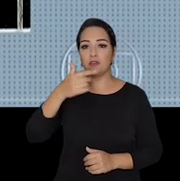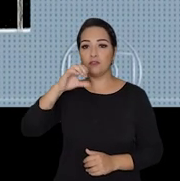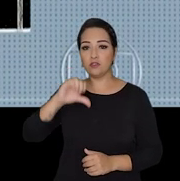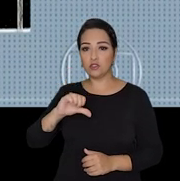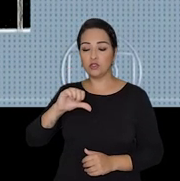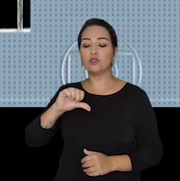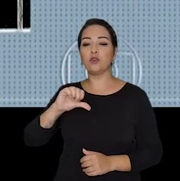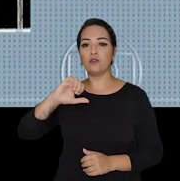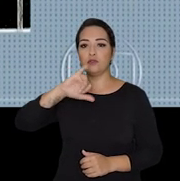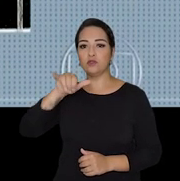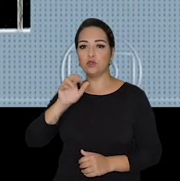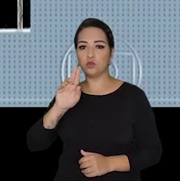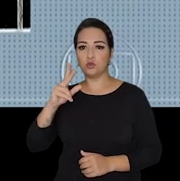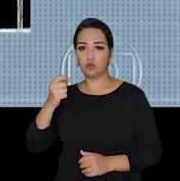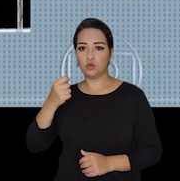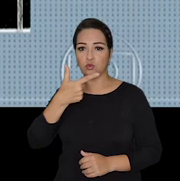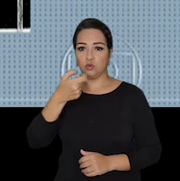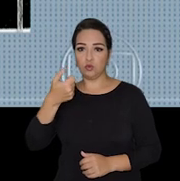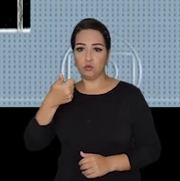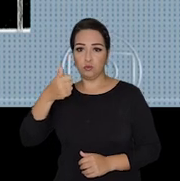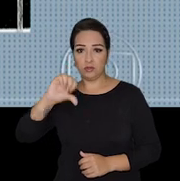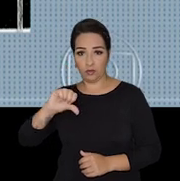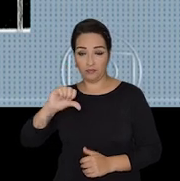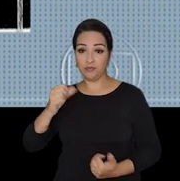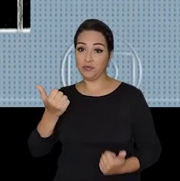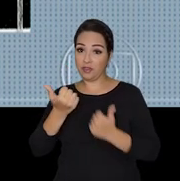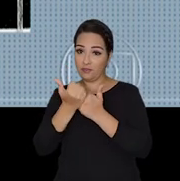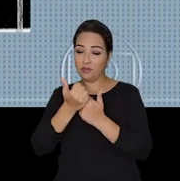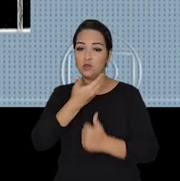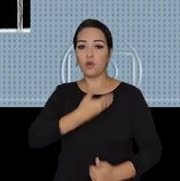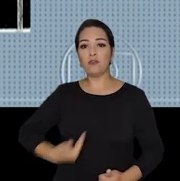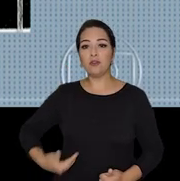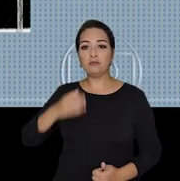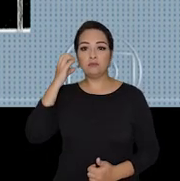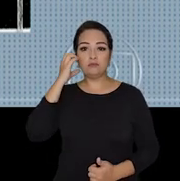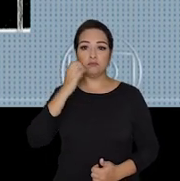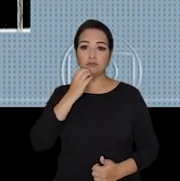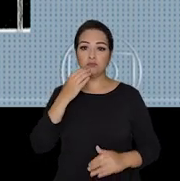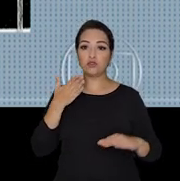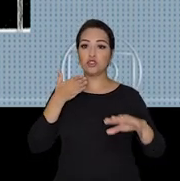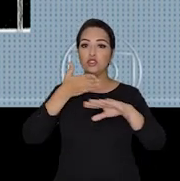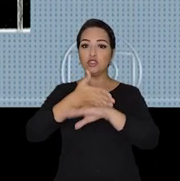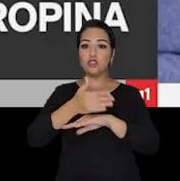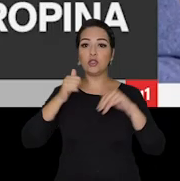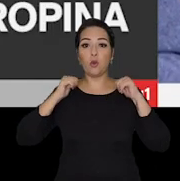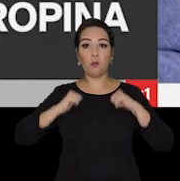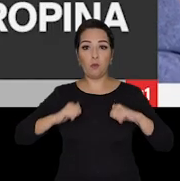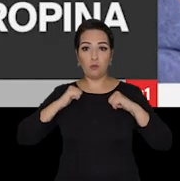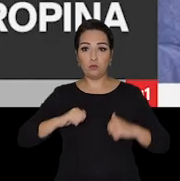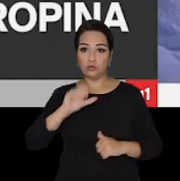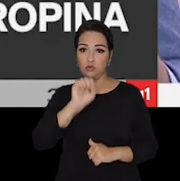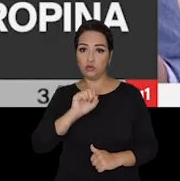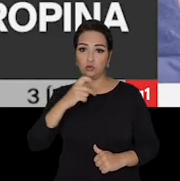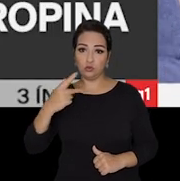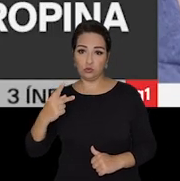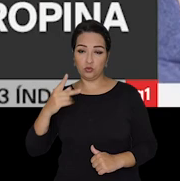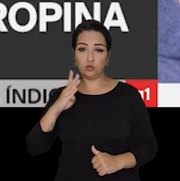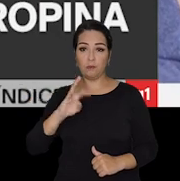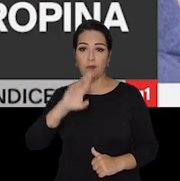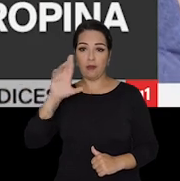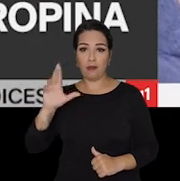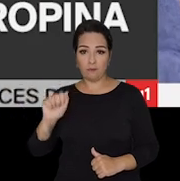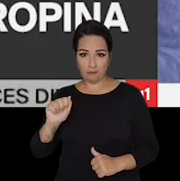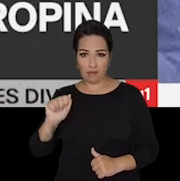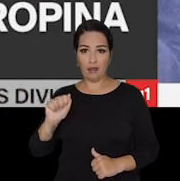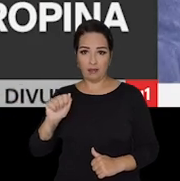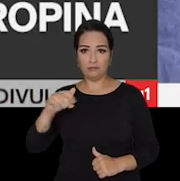Castro, chega com uma mochila a um shopping da Barra da Tijuca, zona oeste da cidade. É aquele caso clássico de